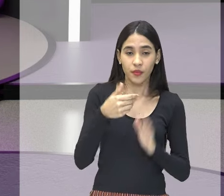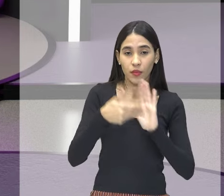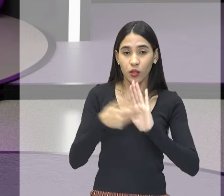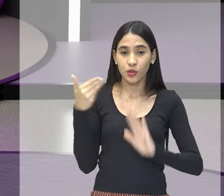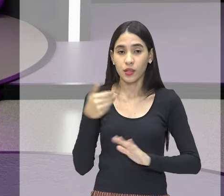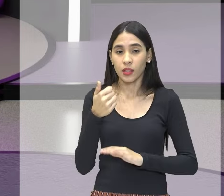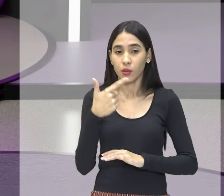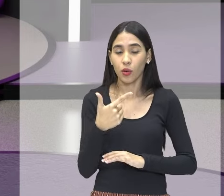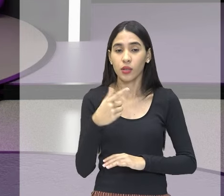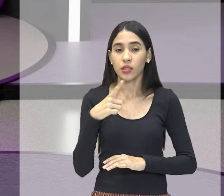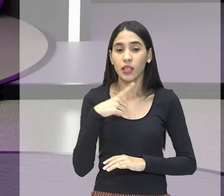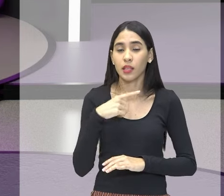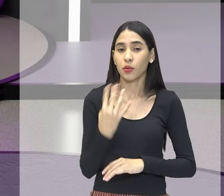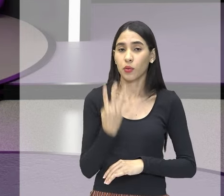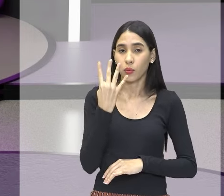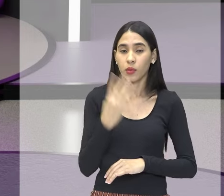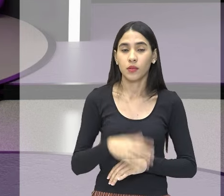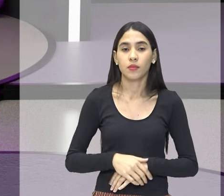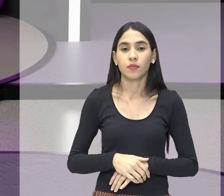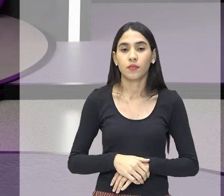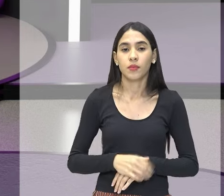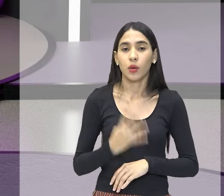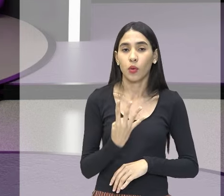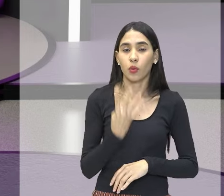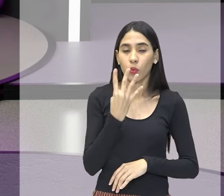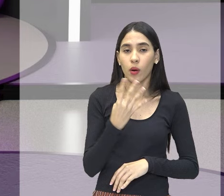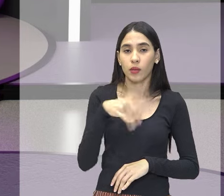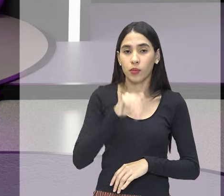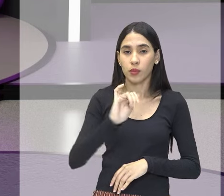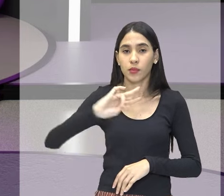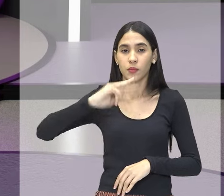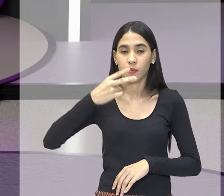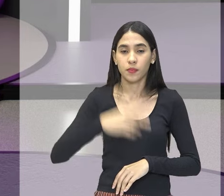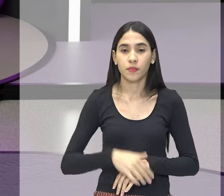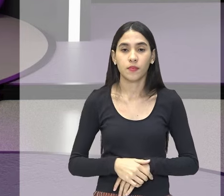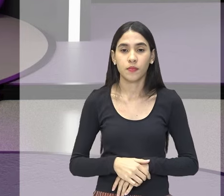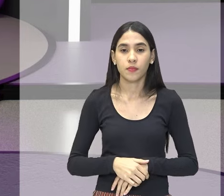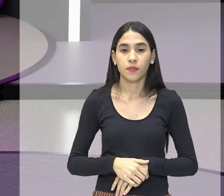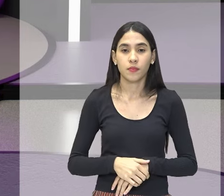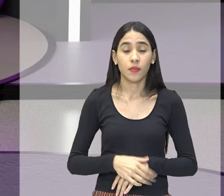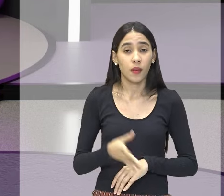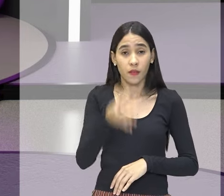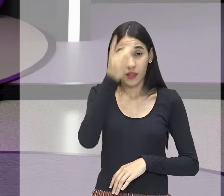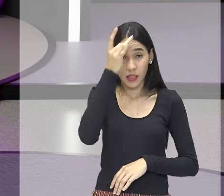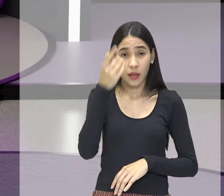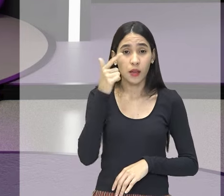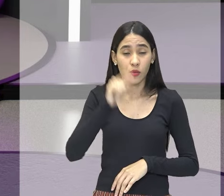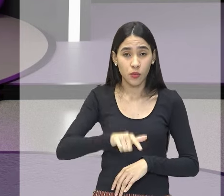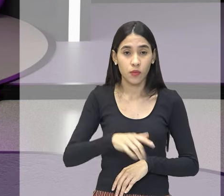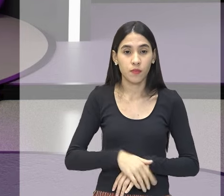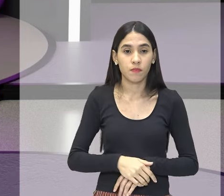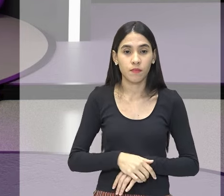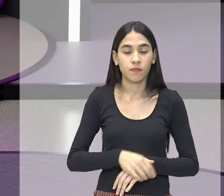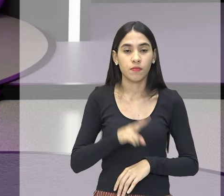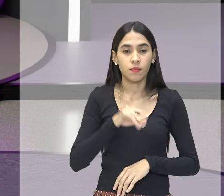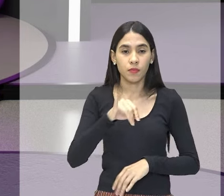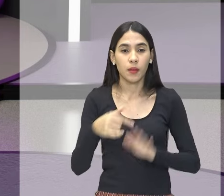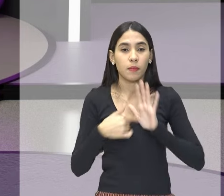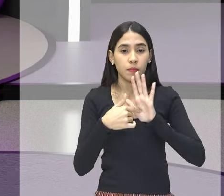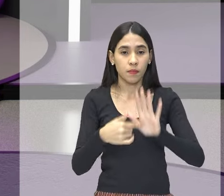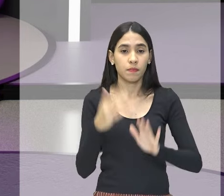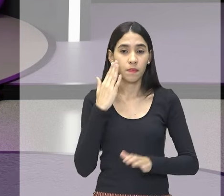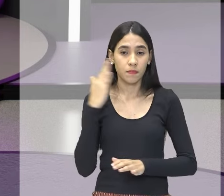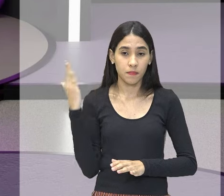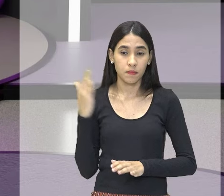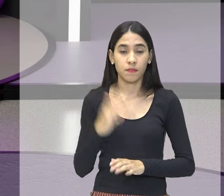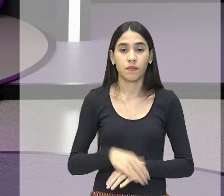ficar com quanto? 4. 4y ao quadrado. Então, aí, para fixar melhor, vai aparecer aí agora para você um